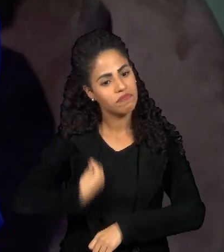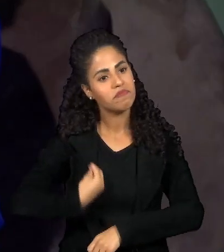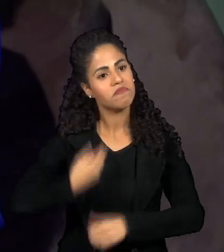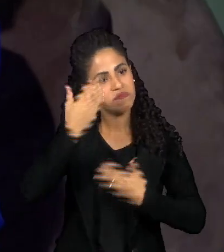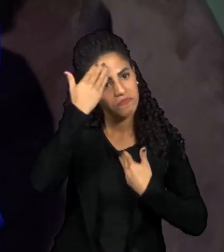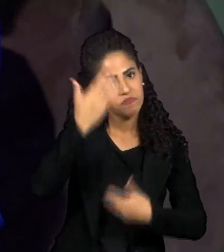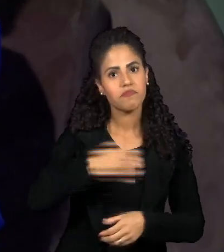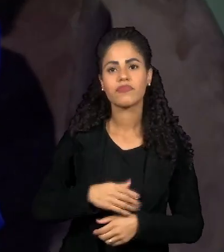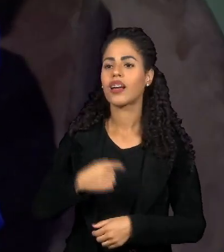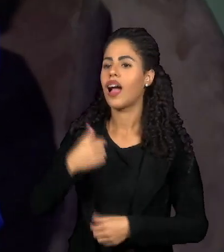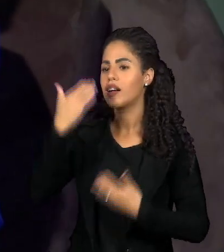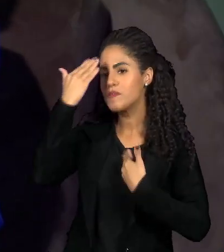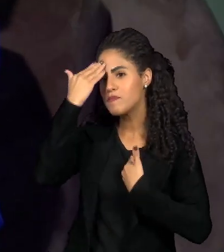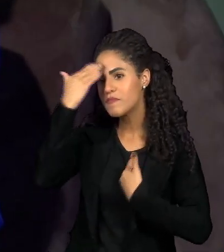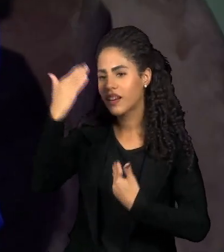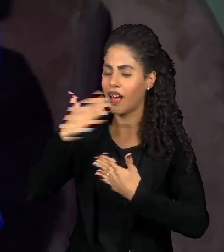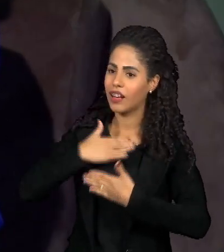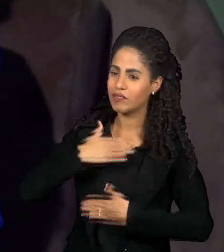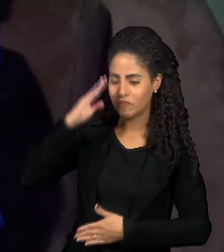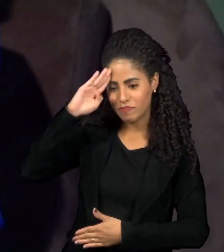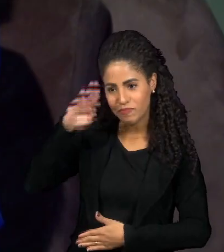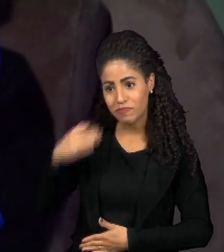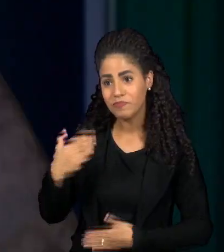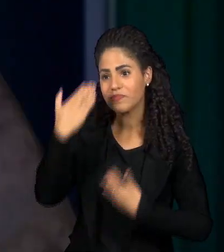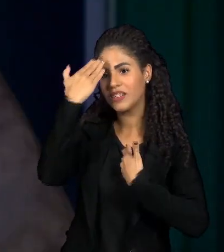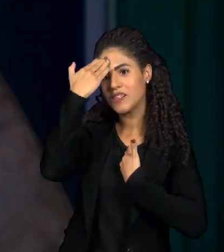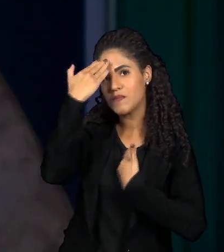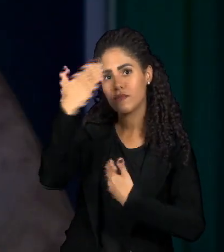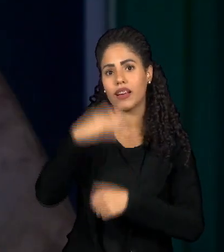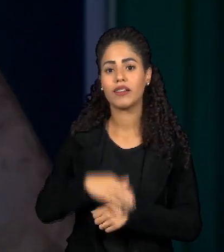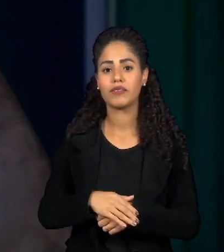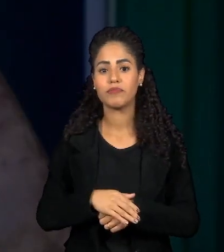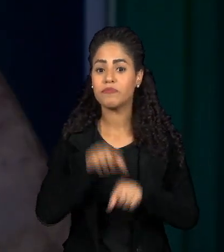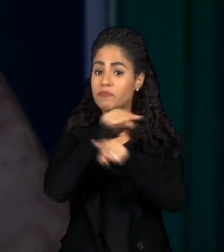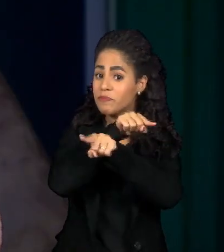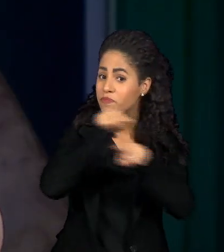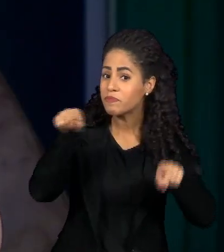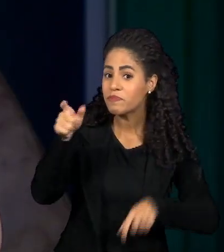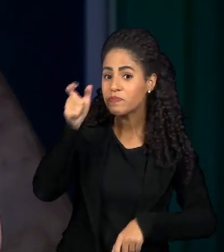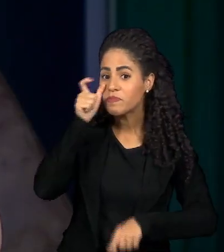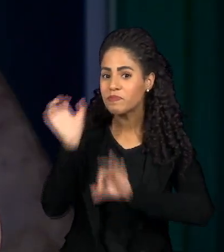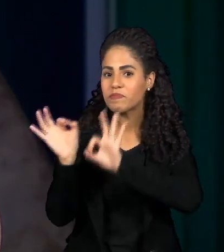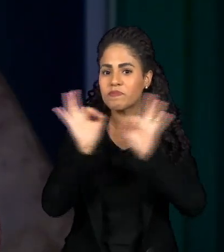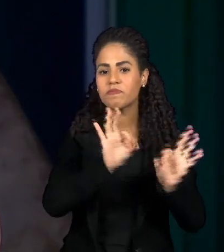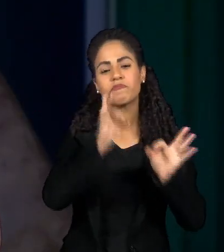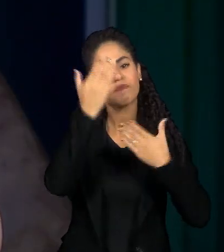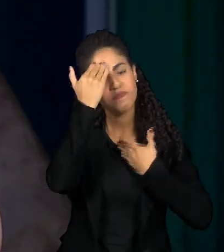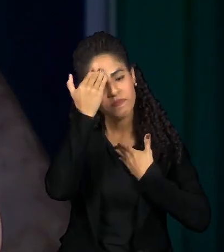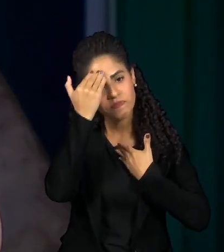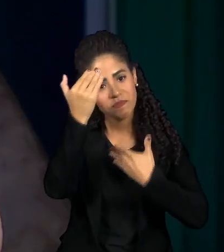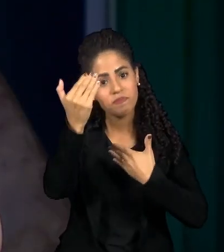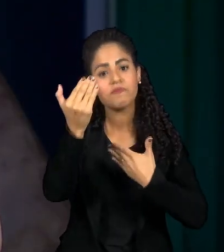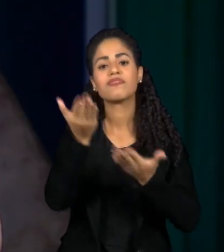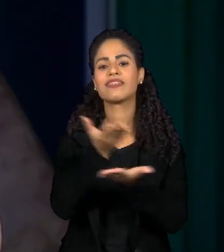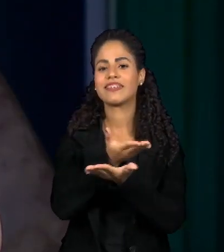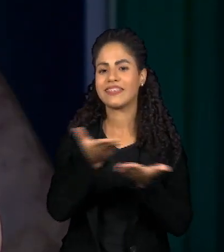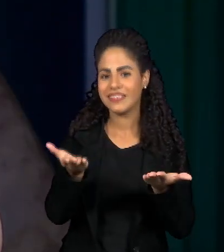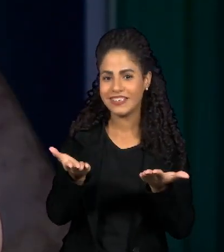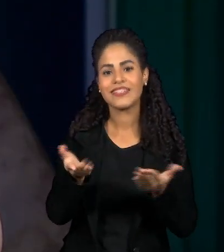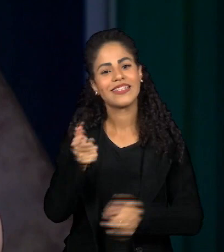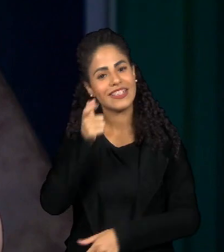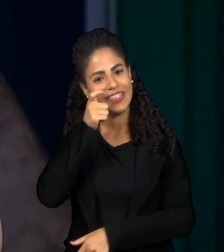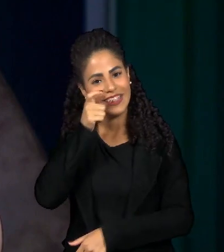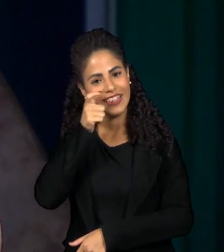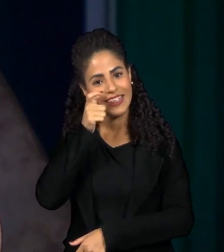que agradeço, uma honra estar aqui, muito obrigada. Eu agradeço a você também, telespectador, pela gentileza, né, da